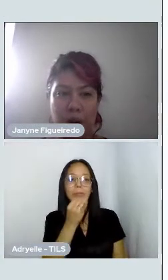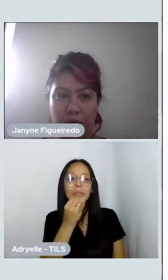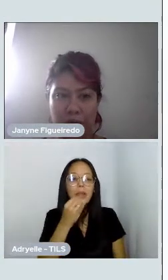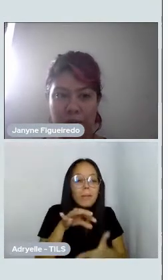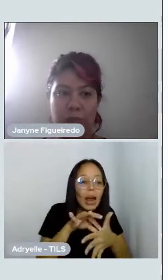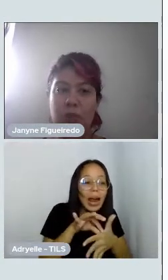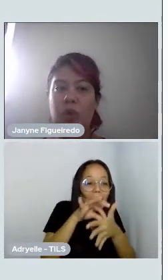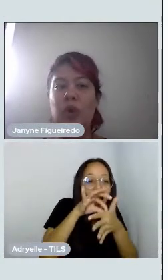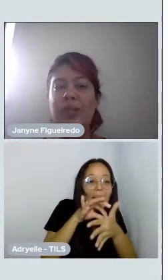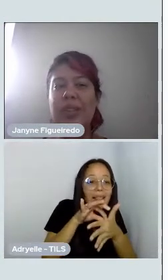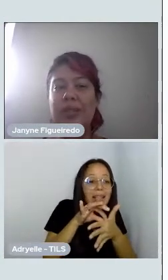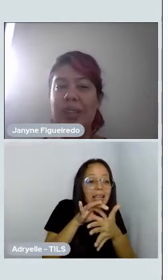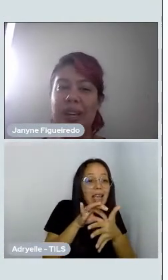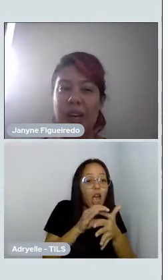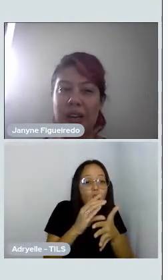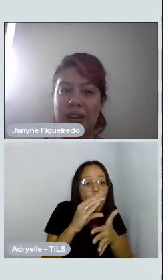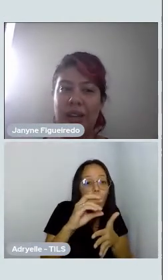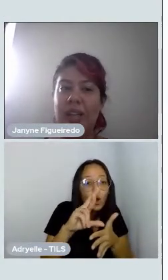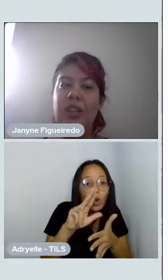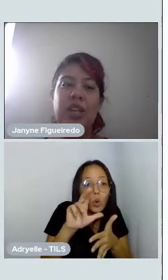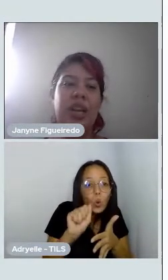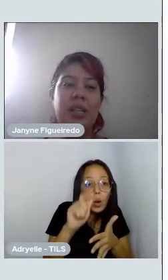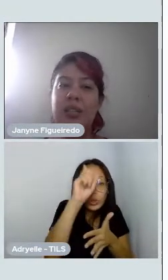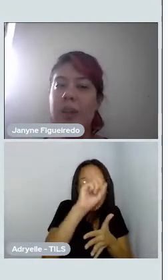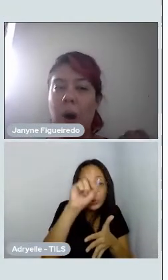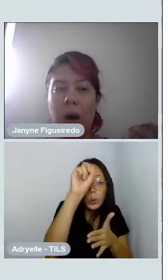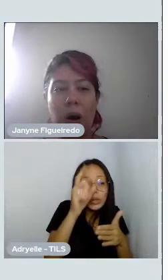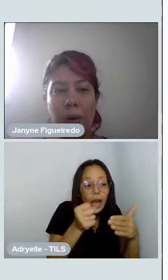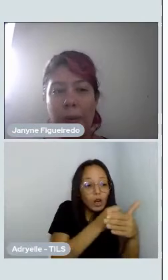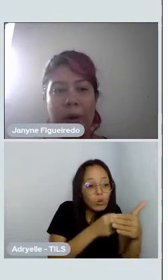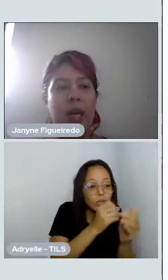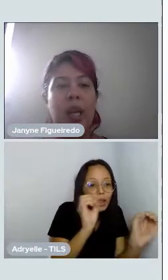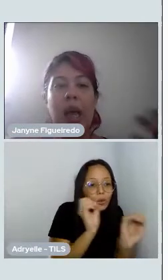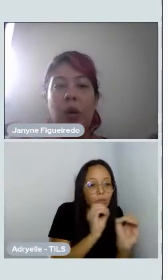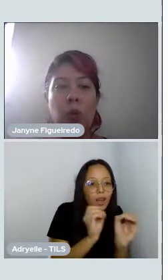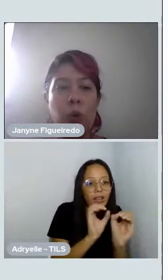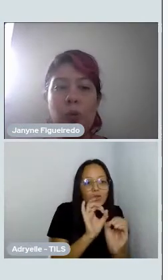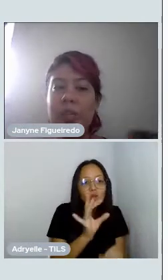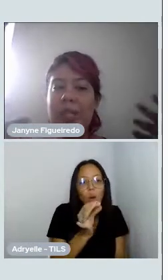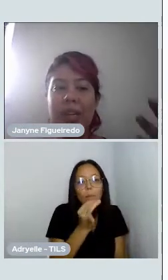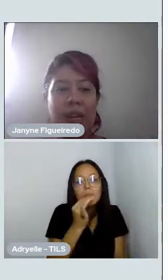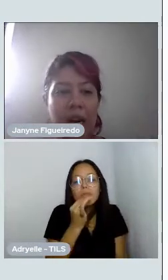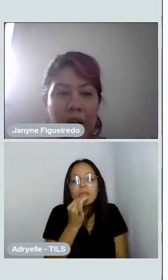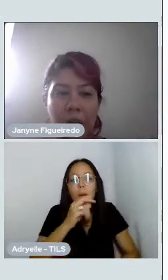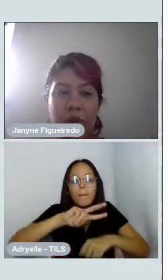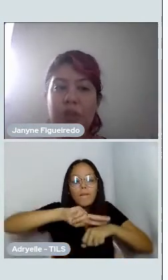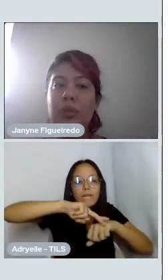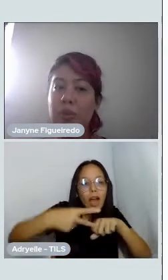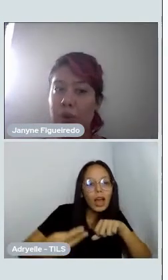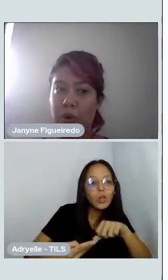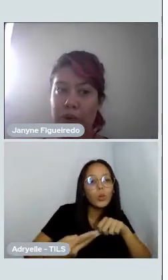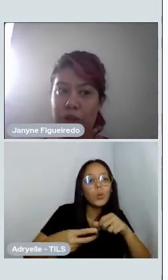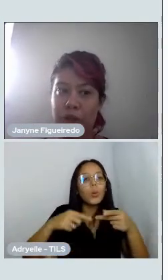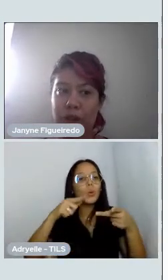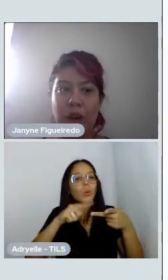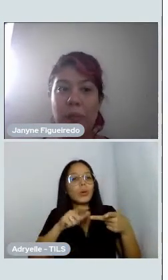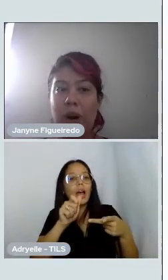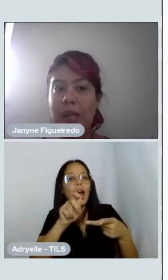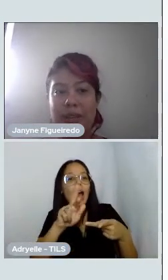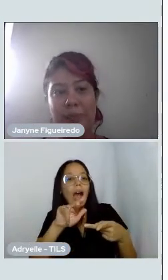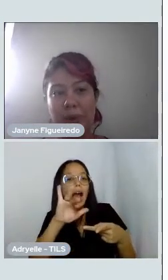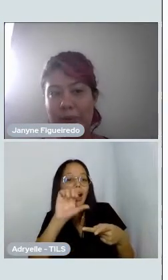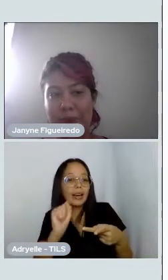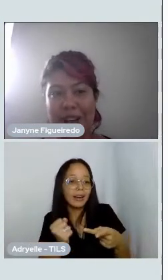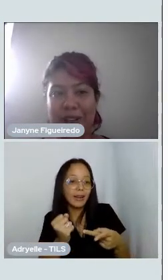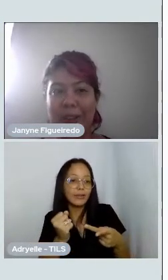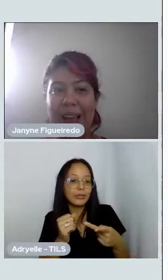carne crua todo santo dia, ingerir só legumes e grãos crus.